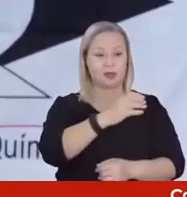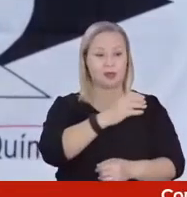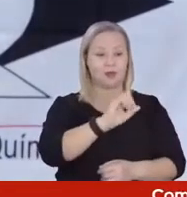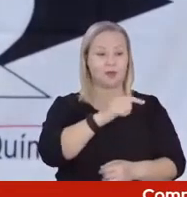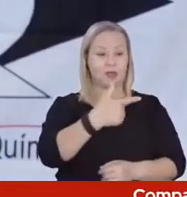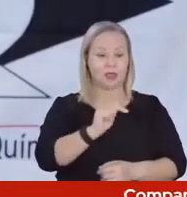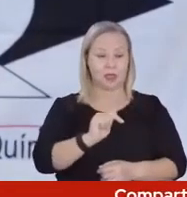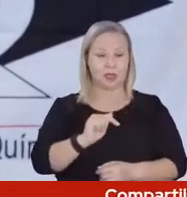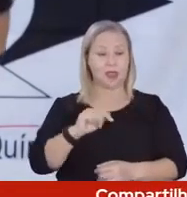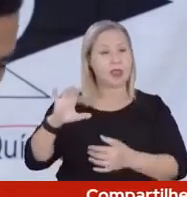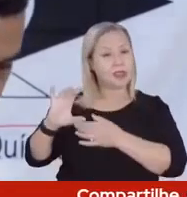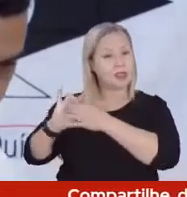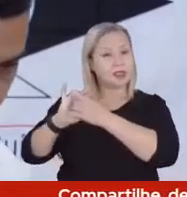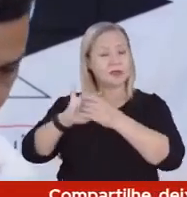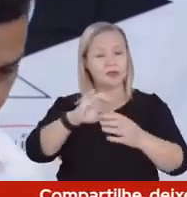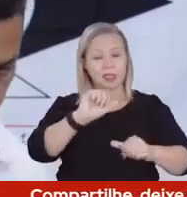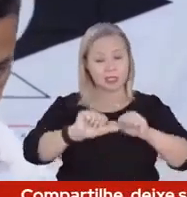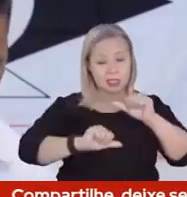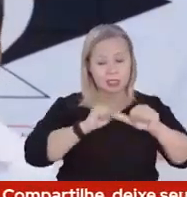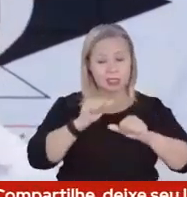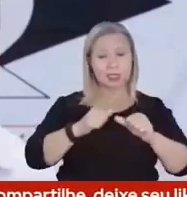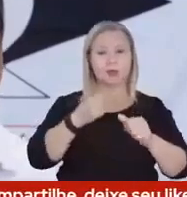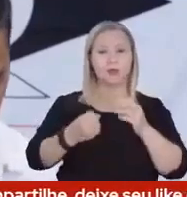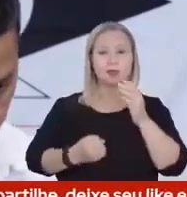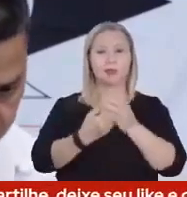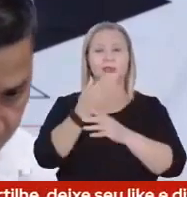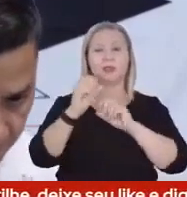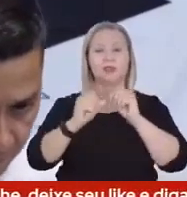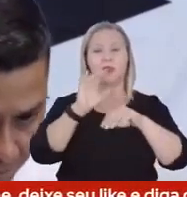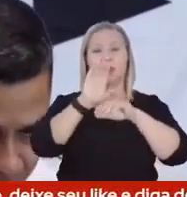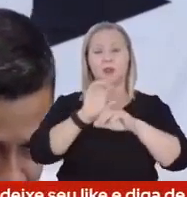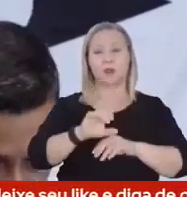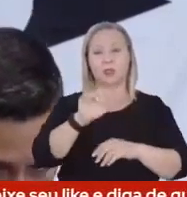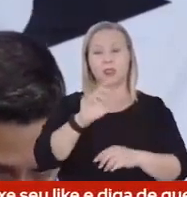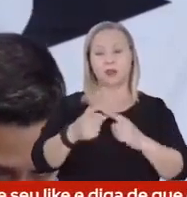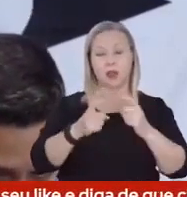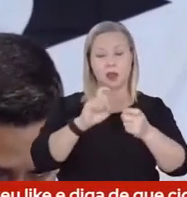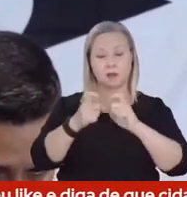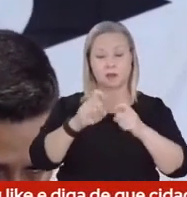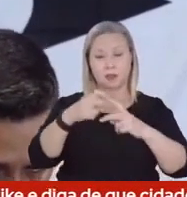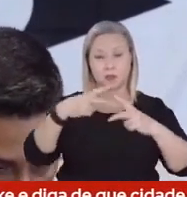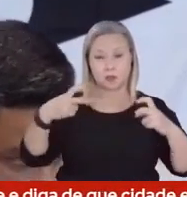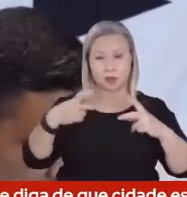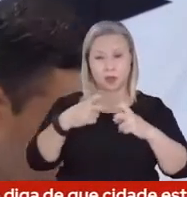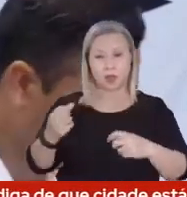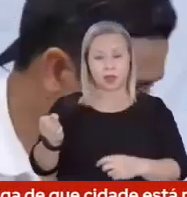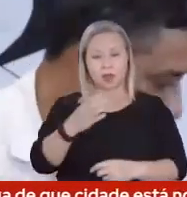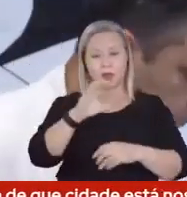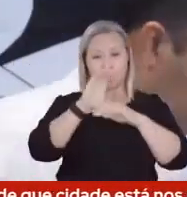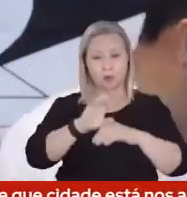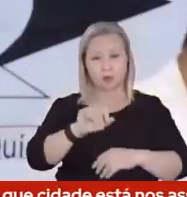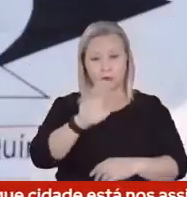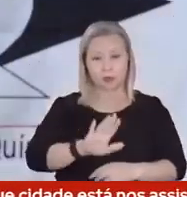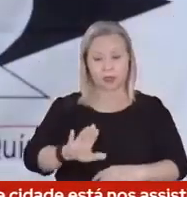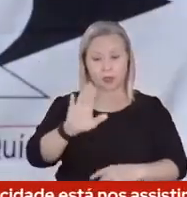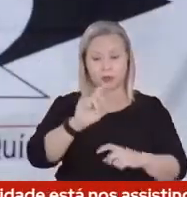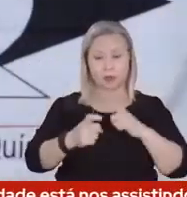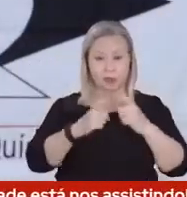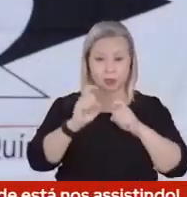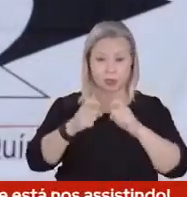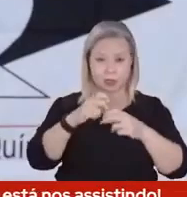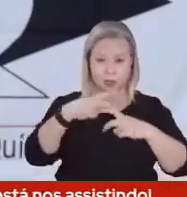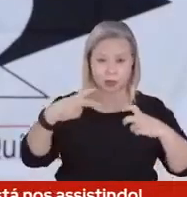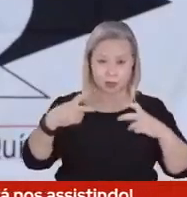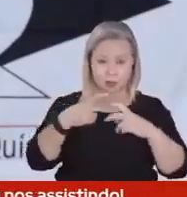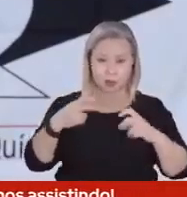a composição do Conselho de Administração da Petrobras e o novo Conselho de Administração da Petrobras, que escolhe o